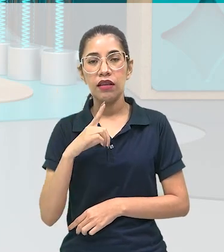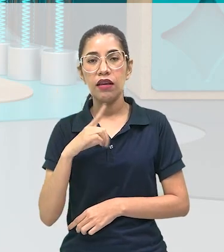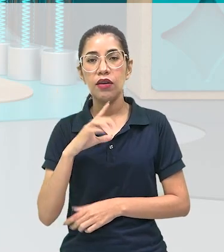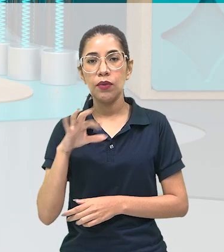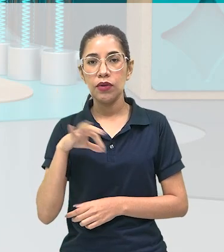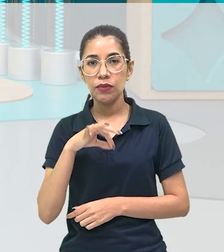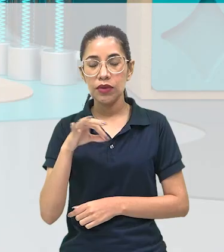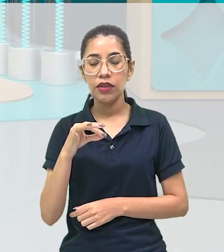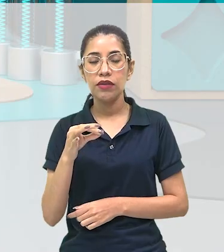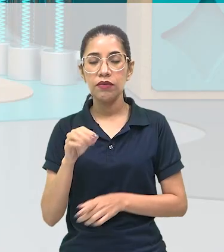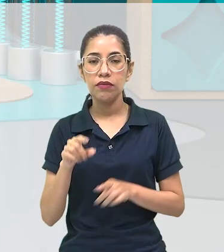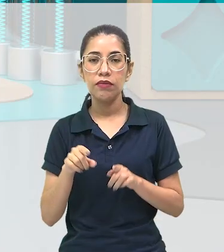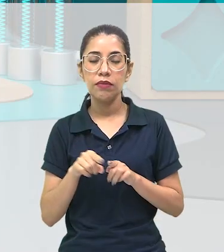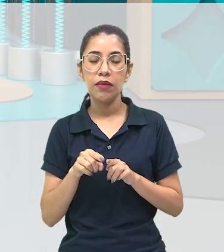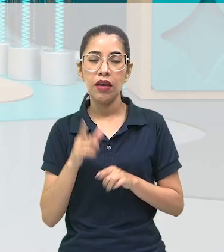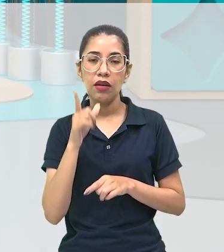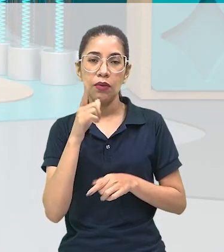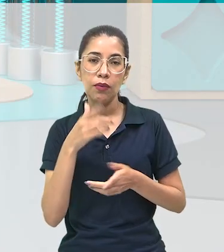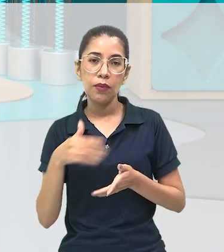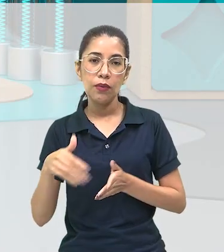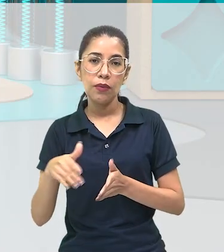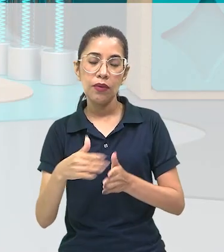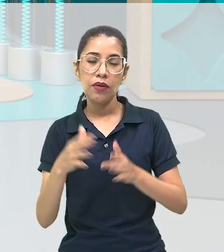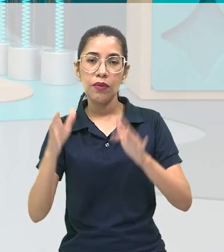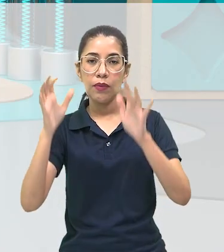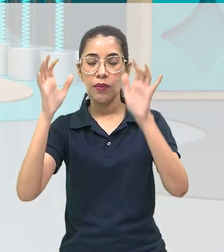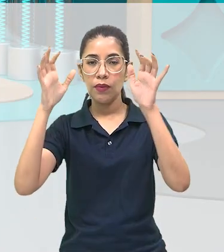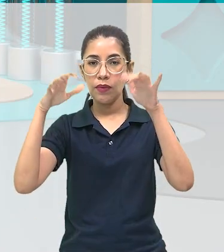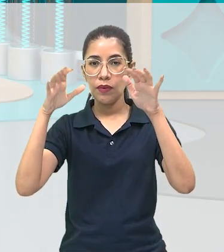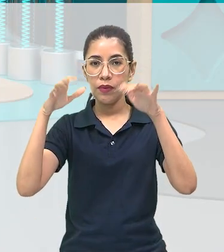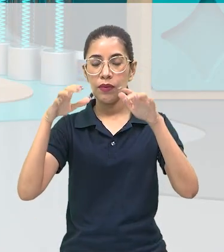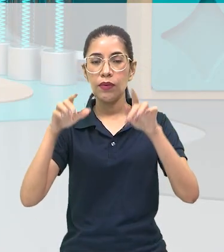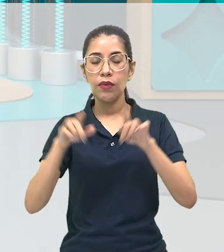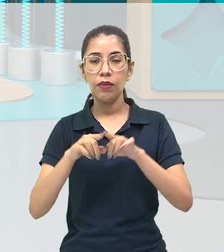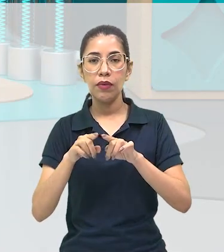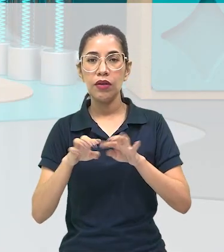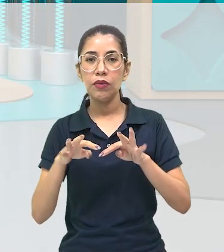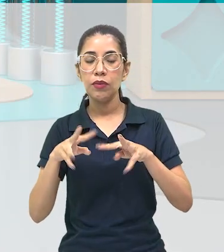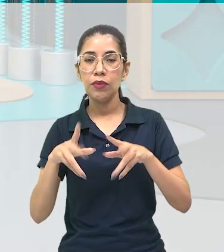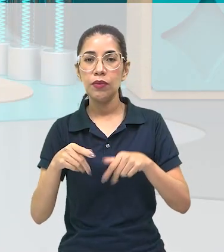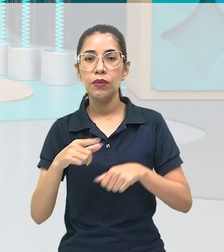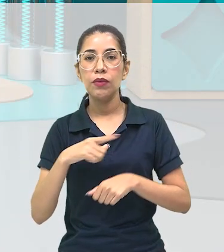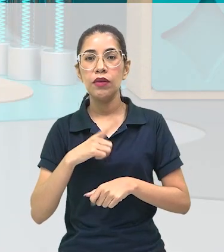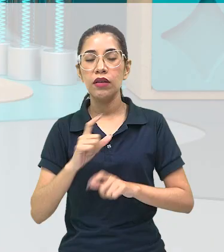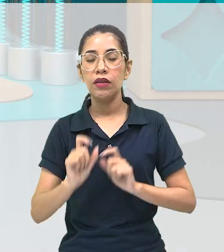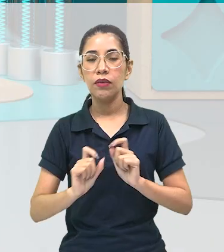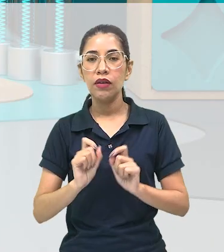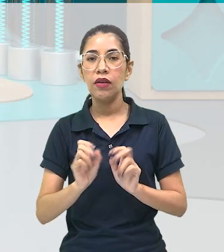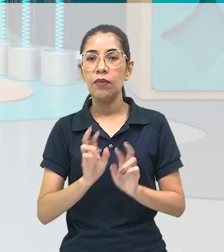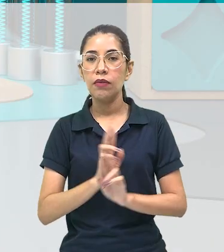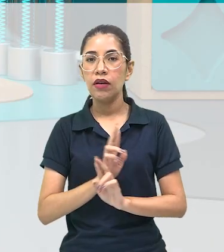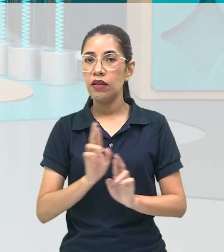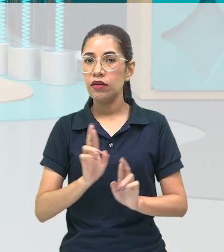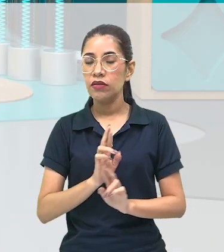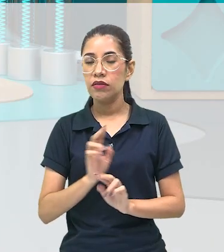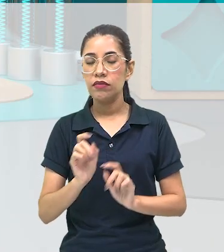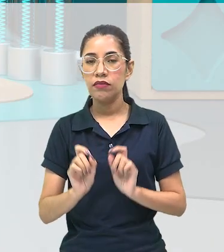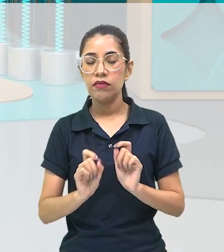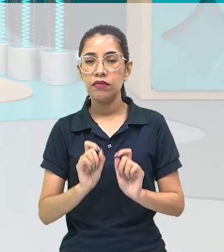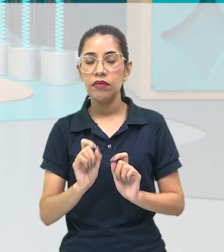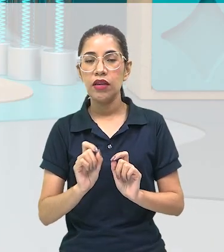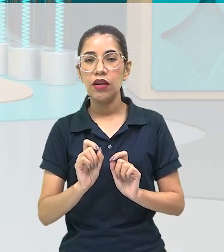dentro, o rio, a chuva, né? Tudo para eles tem ligação com